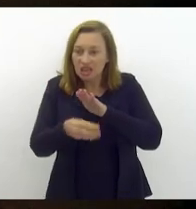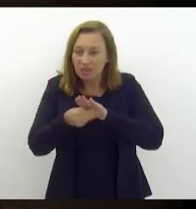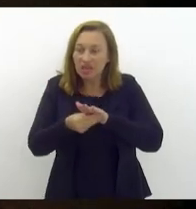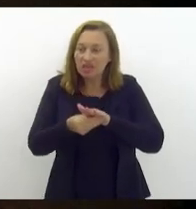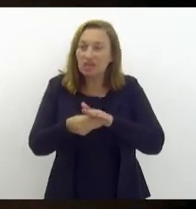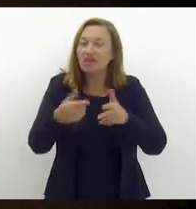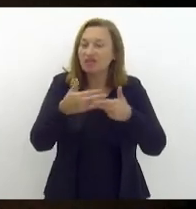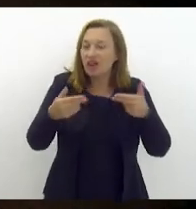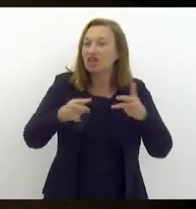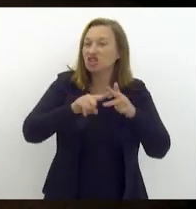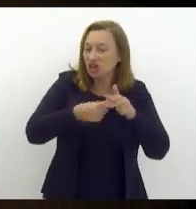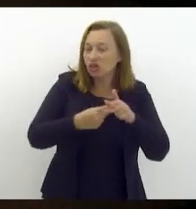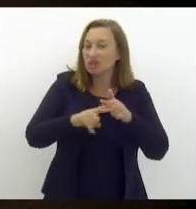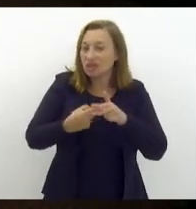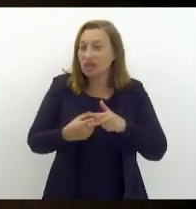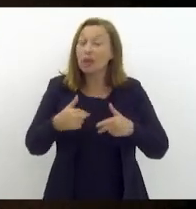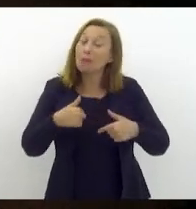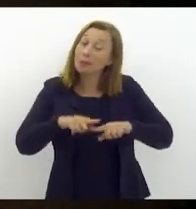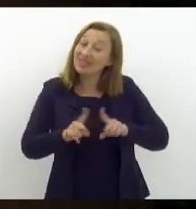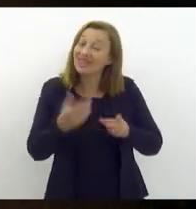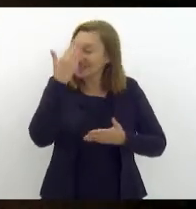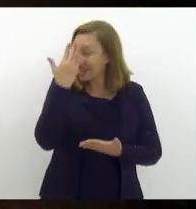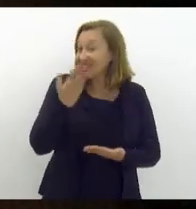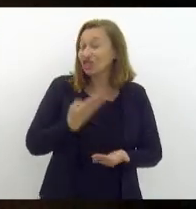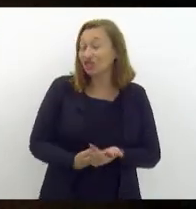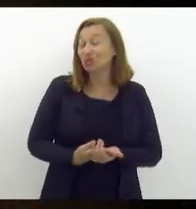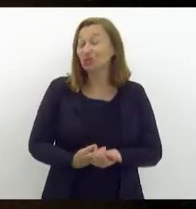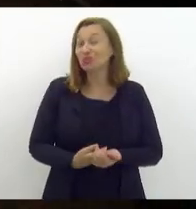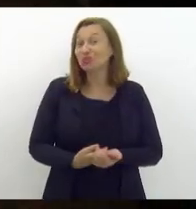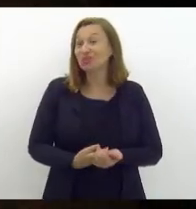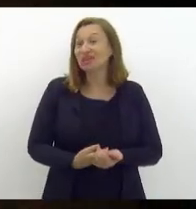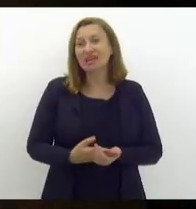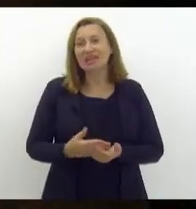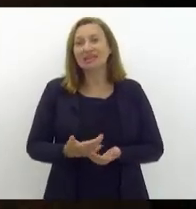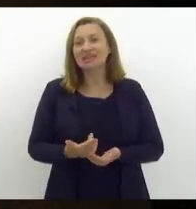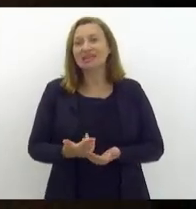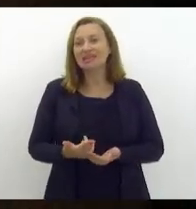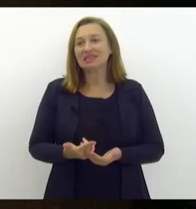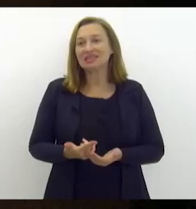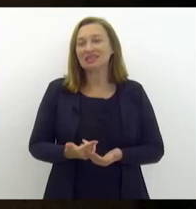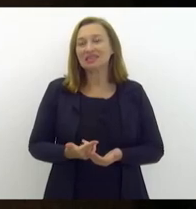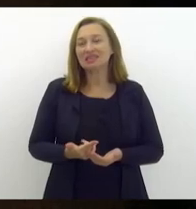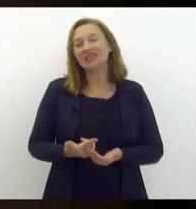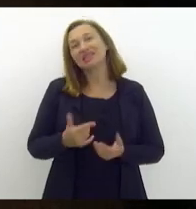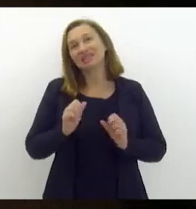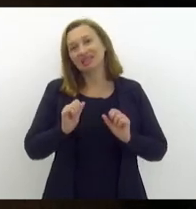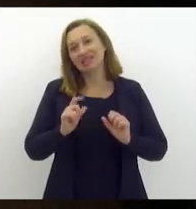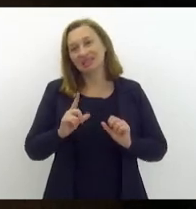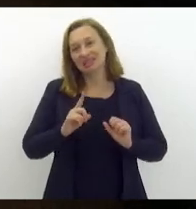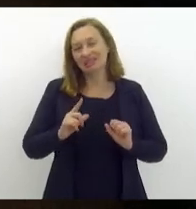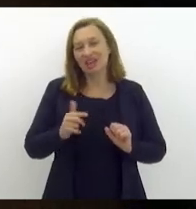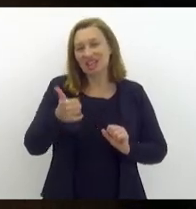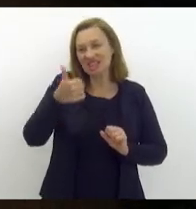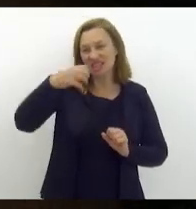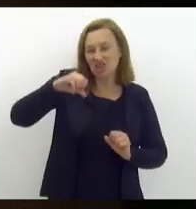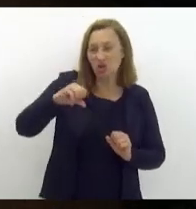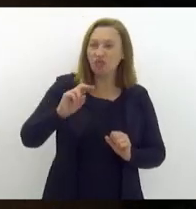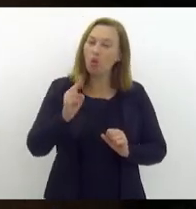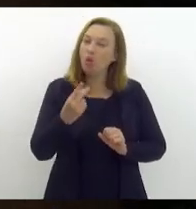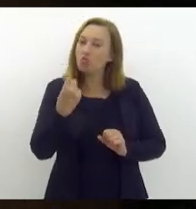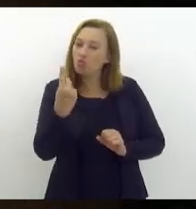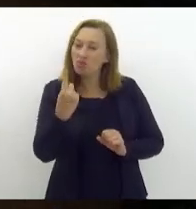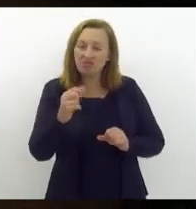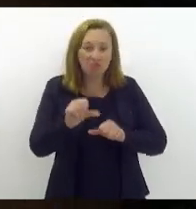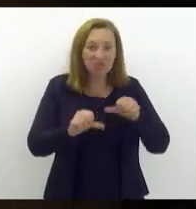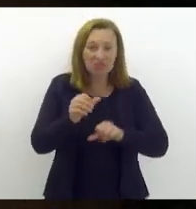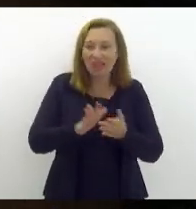foram consertadas, mas creio também que se não tiver condições das 19, ficando uma ou ficando 19, não